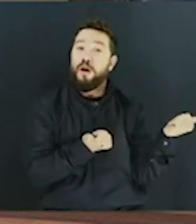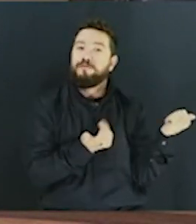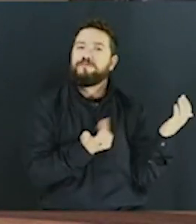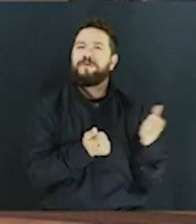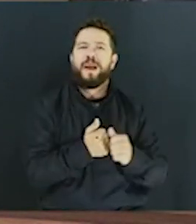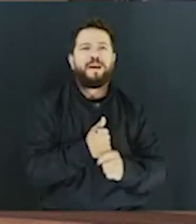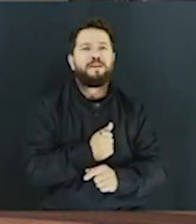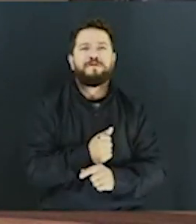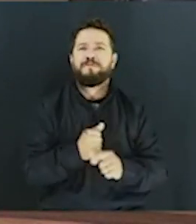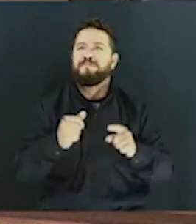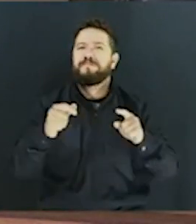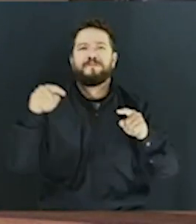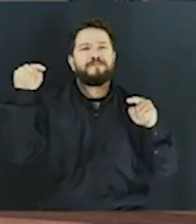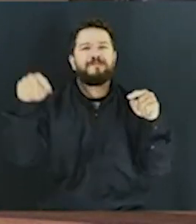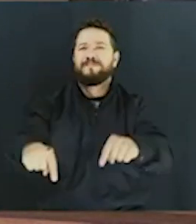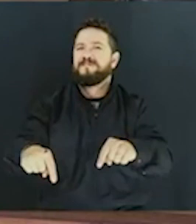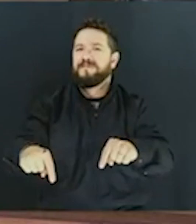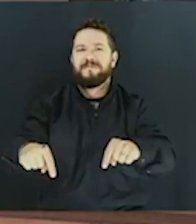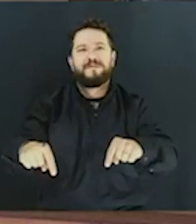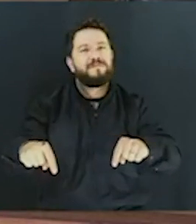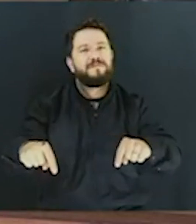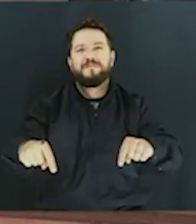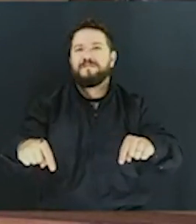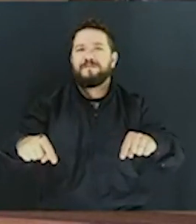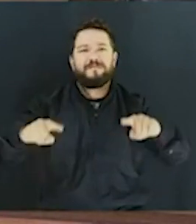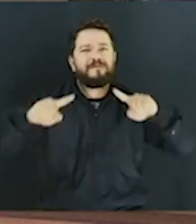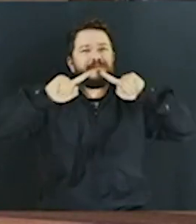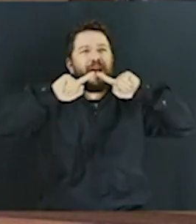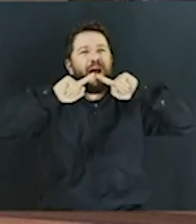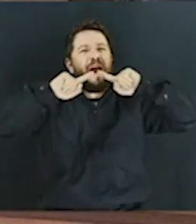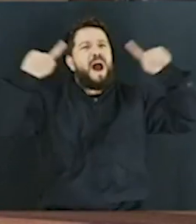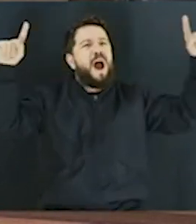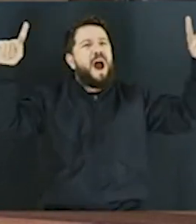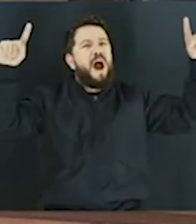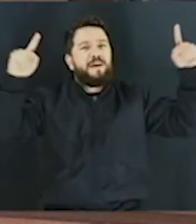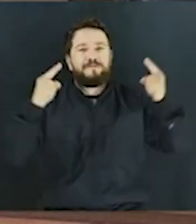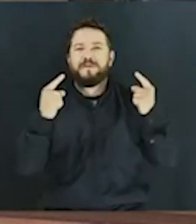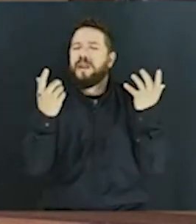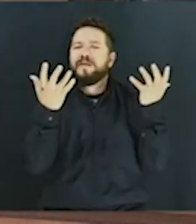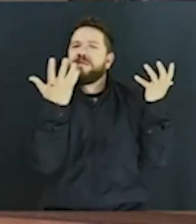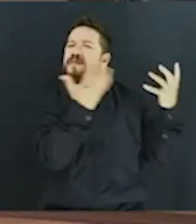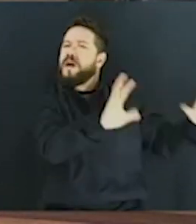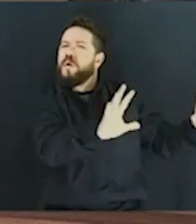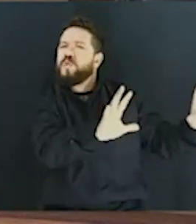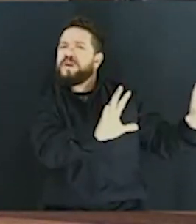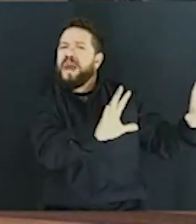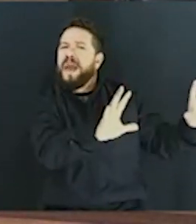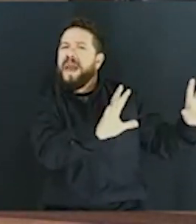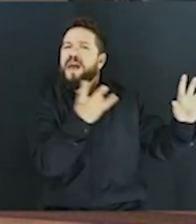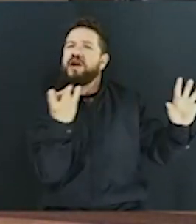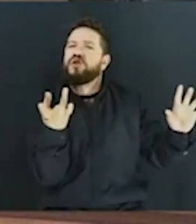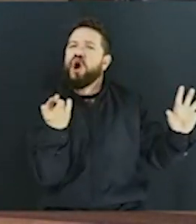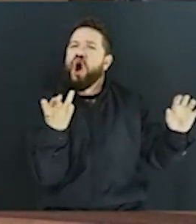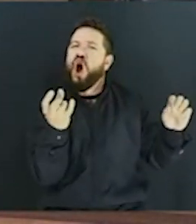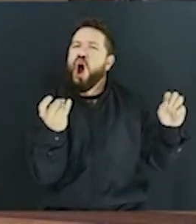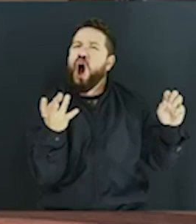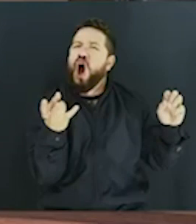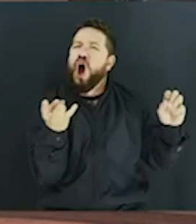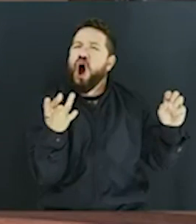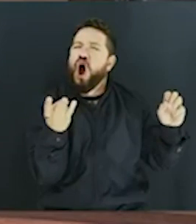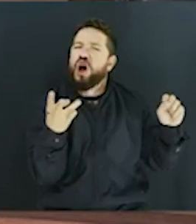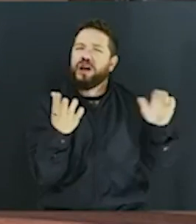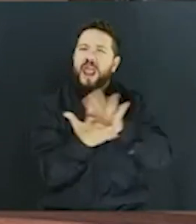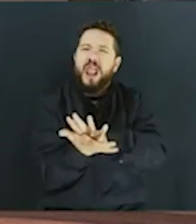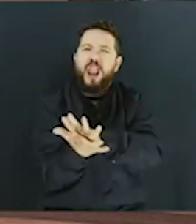cidade tomada pelas drogas, né? Foi um tempo de conscientização, orações pela